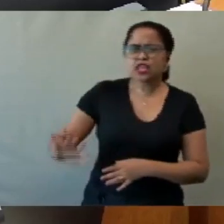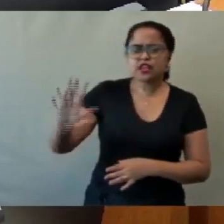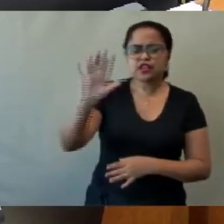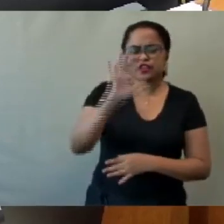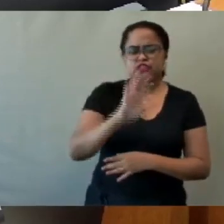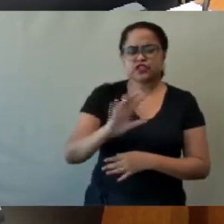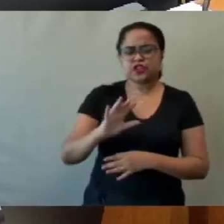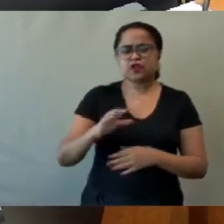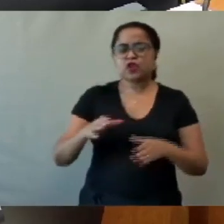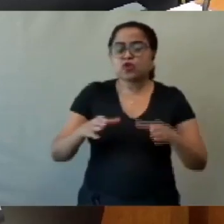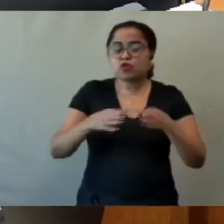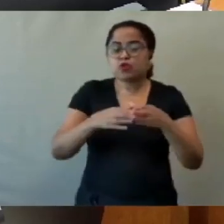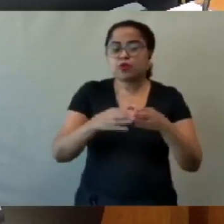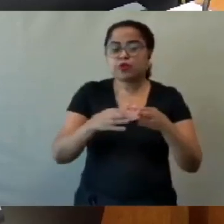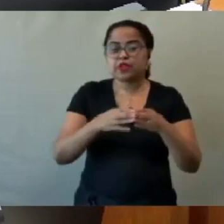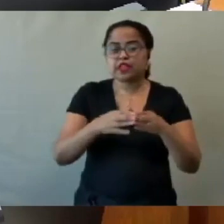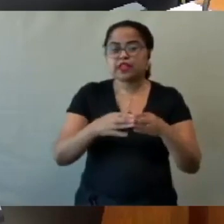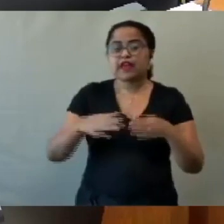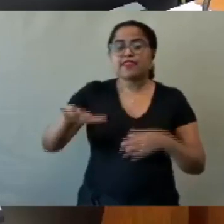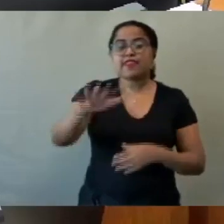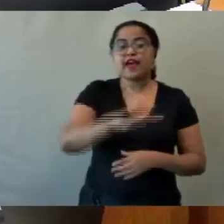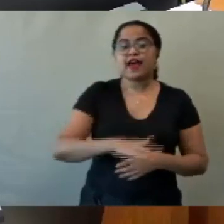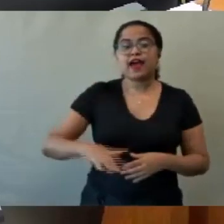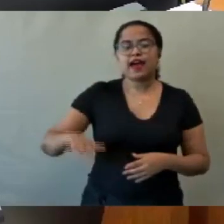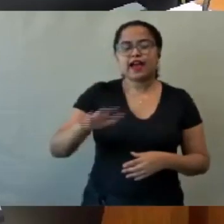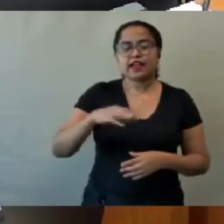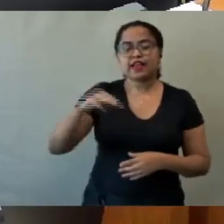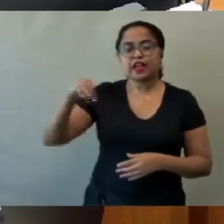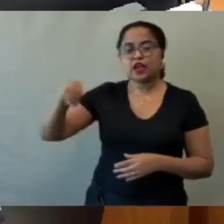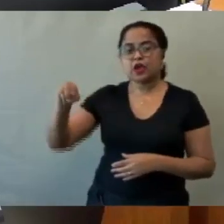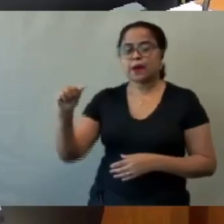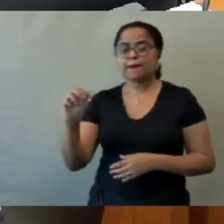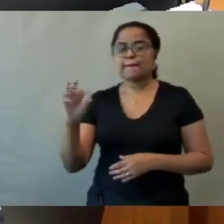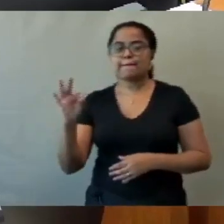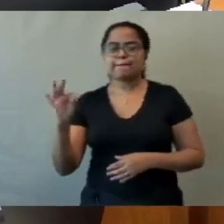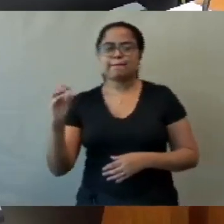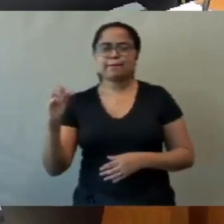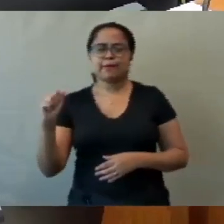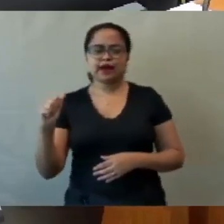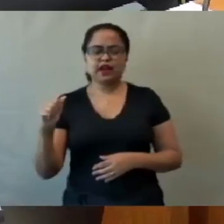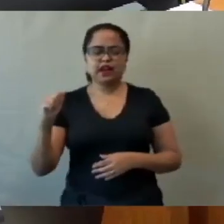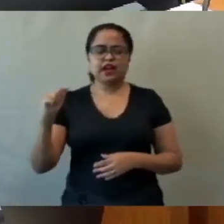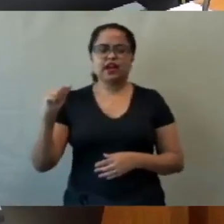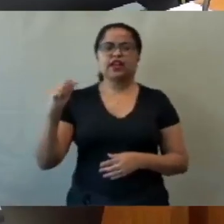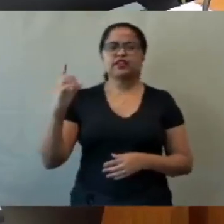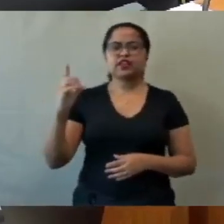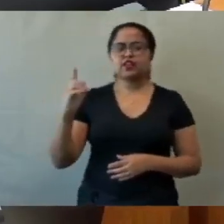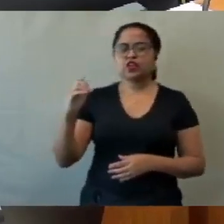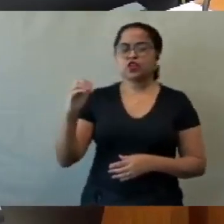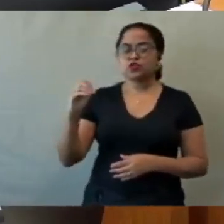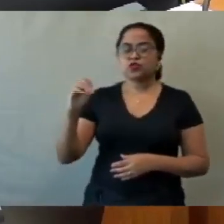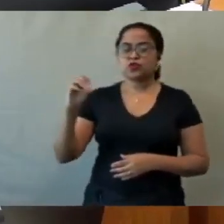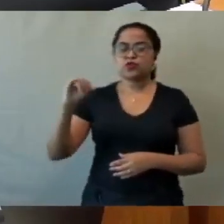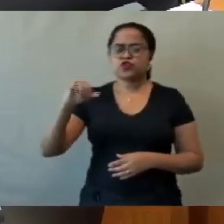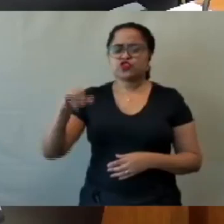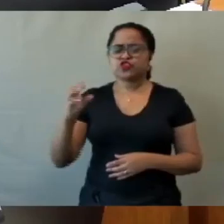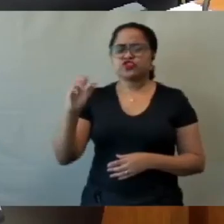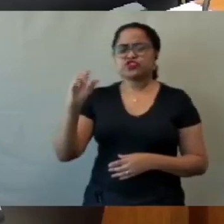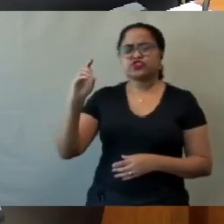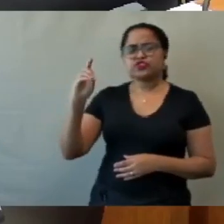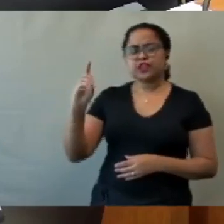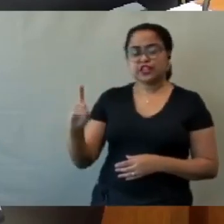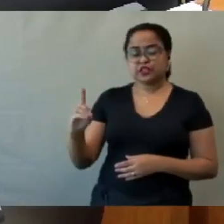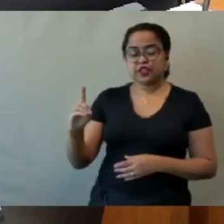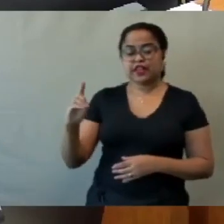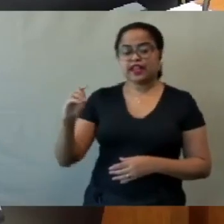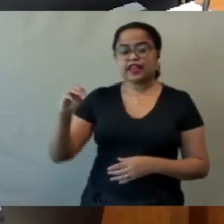da área conhecida como Mata do Jardim América, meu vizinho. Autoria,